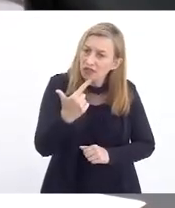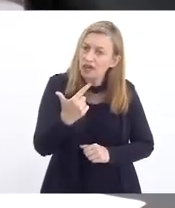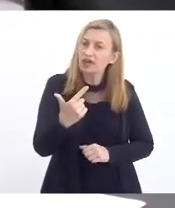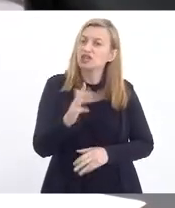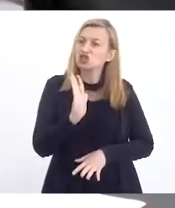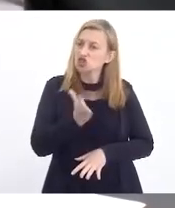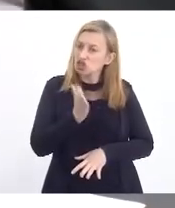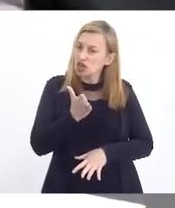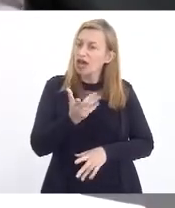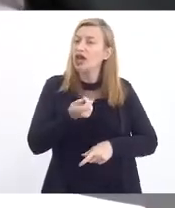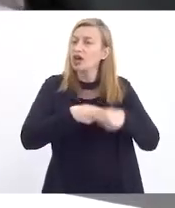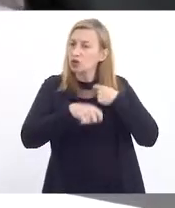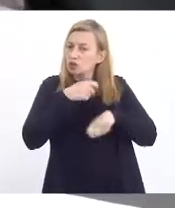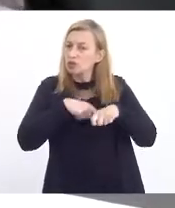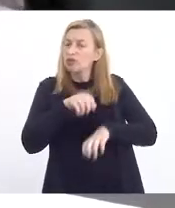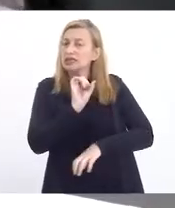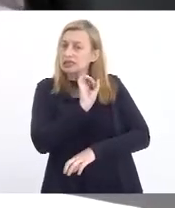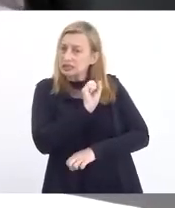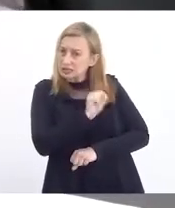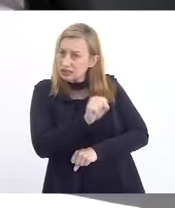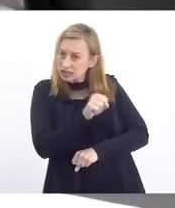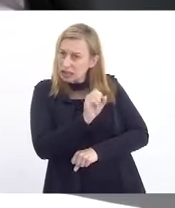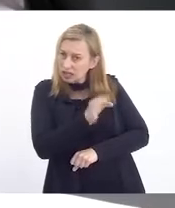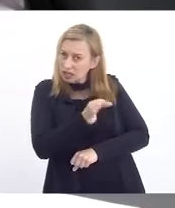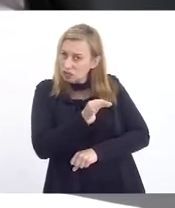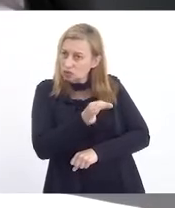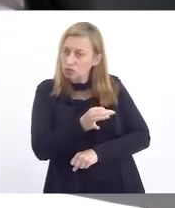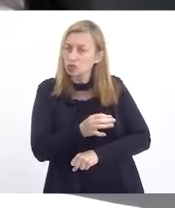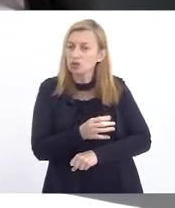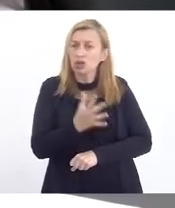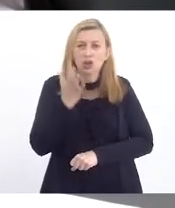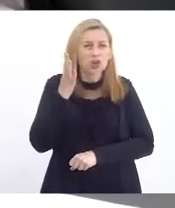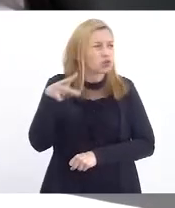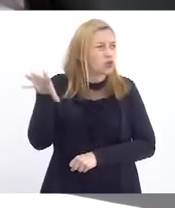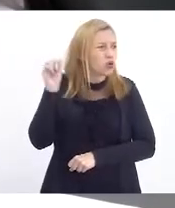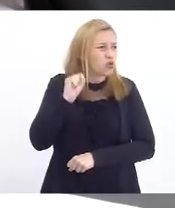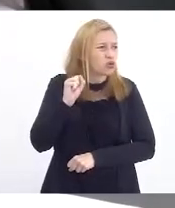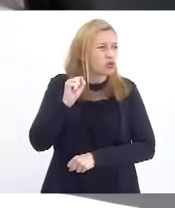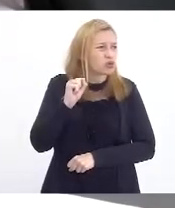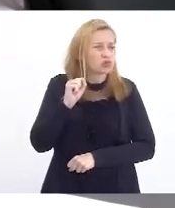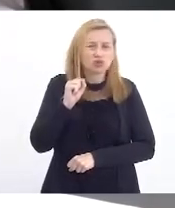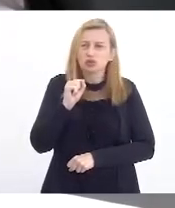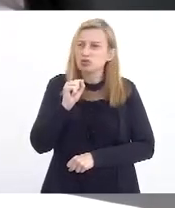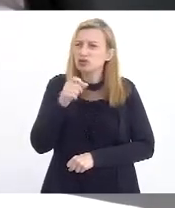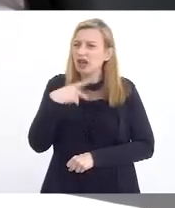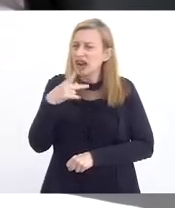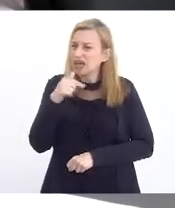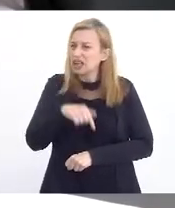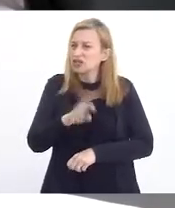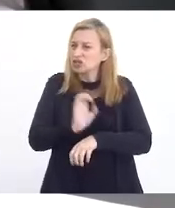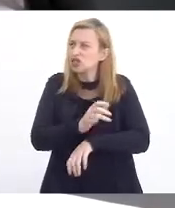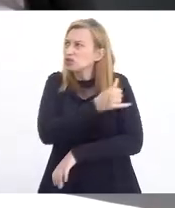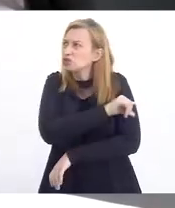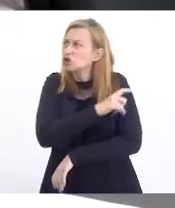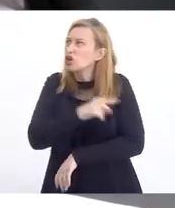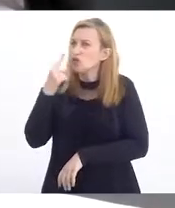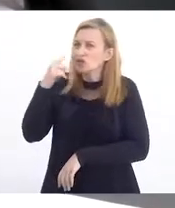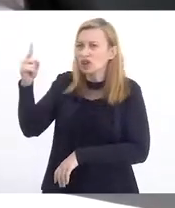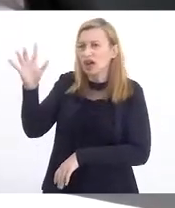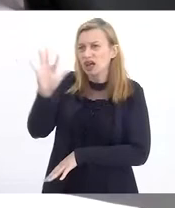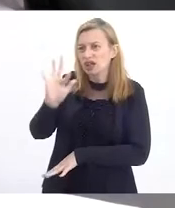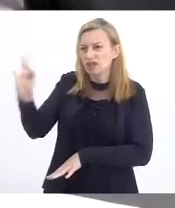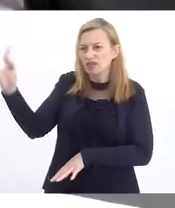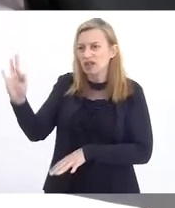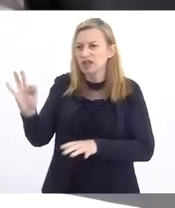já é economicamente possível. Esse tema eu não ouço nem mais falar aqui no estado do Rio de Janeiro, mas vi notícia no jornal que na França